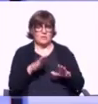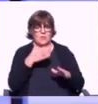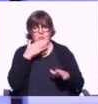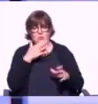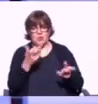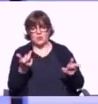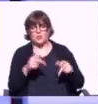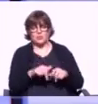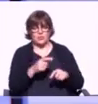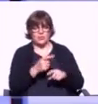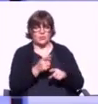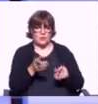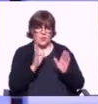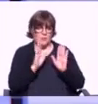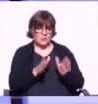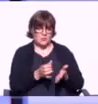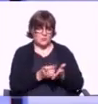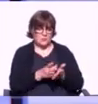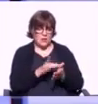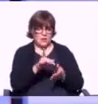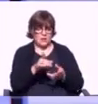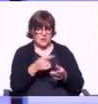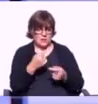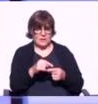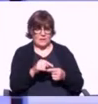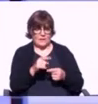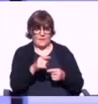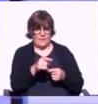surge, porque é preciso erradicar